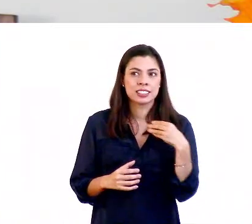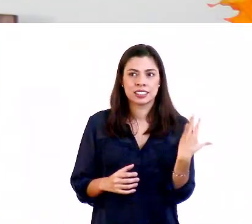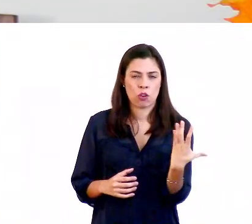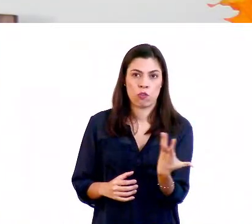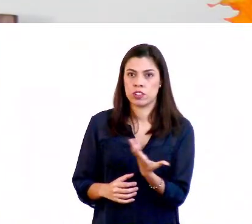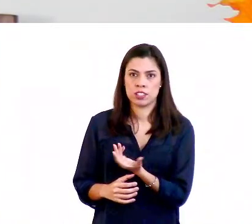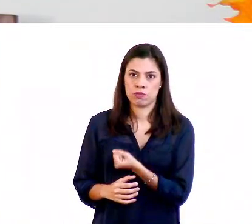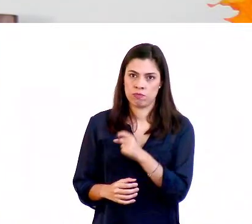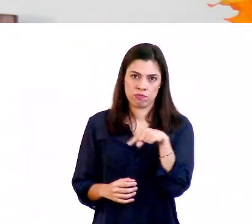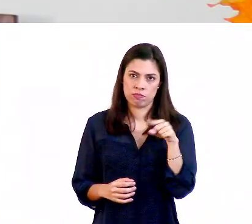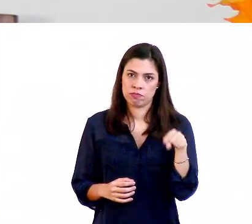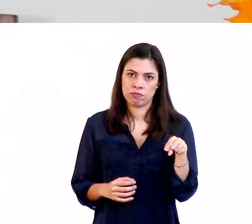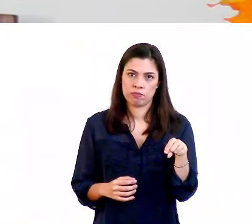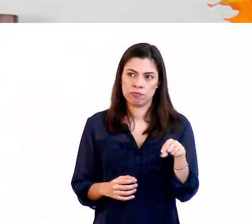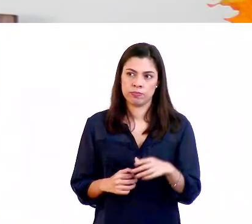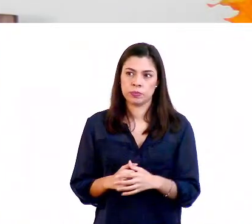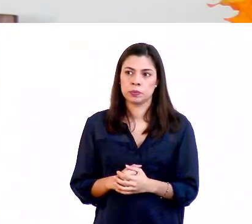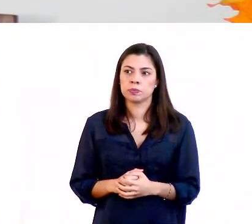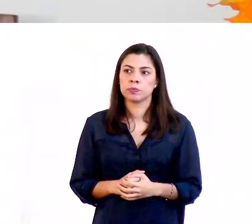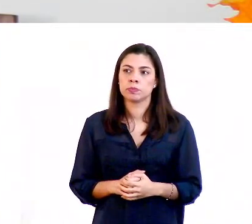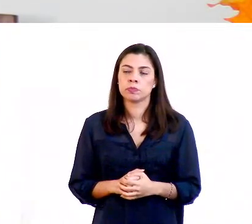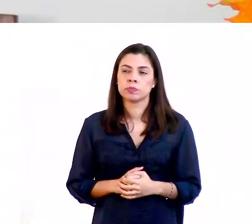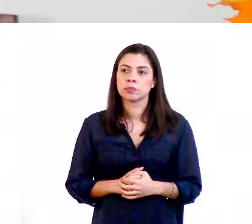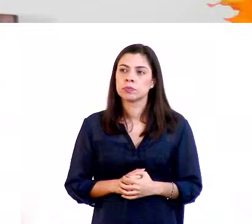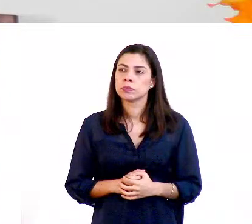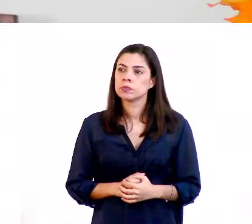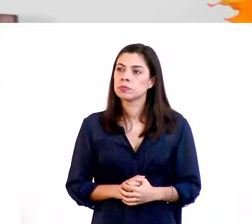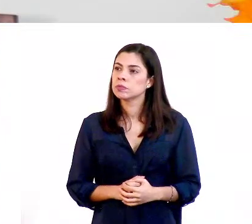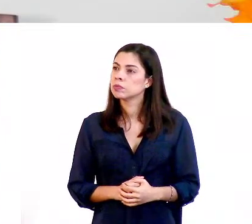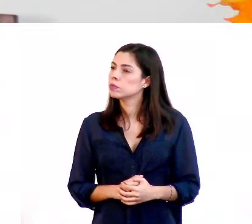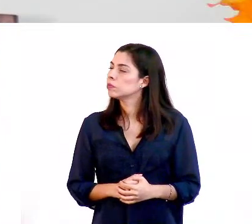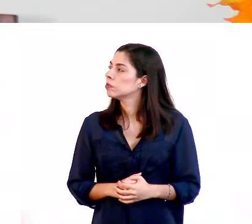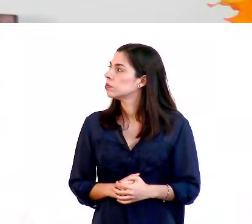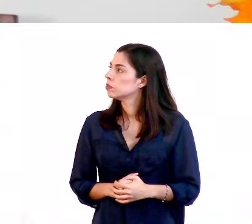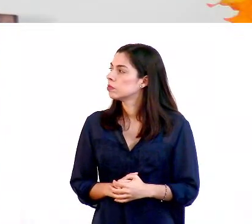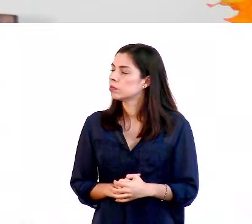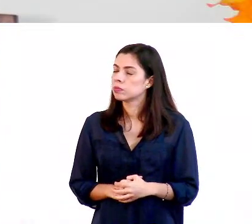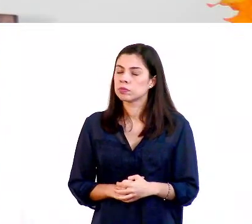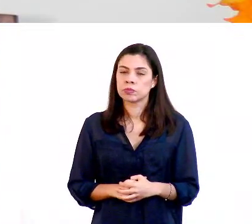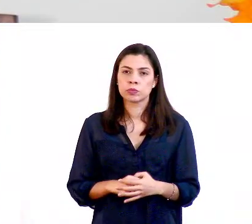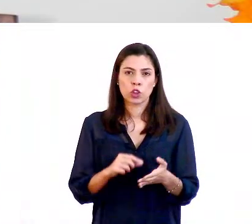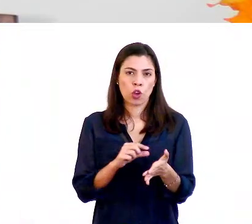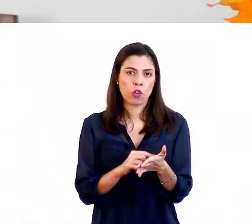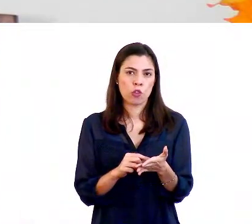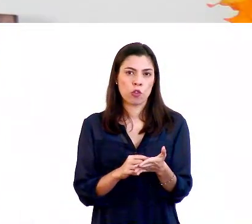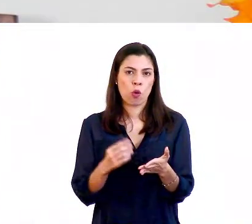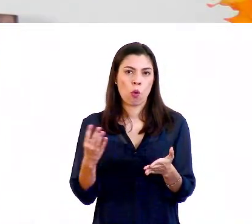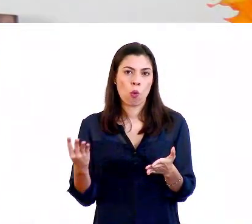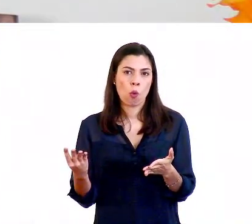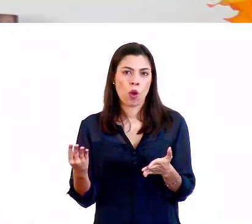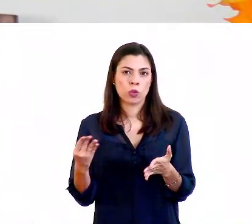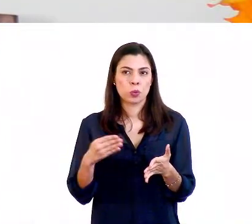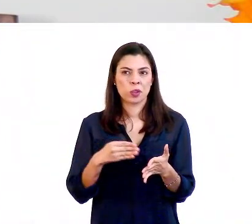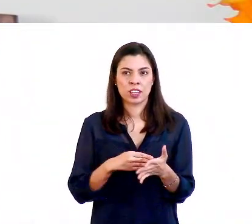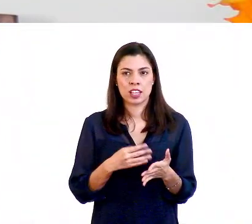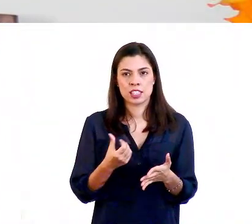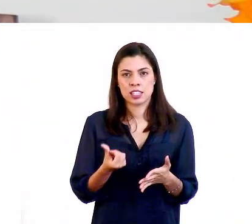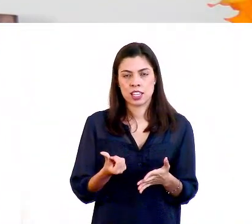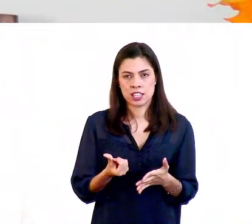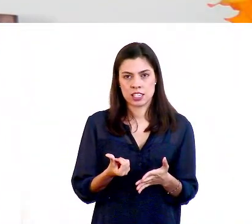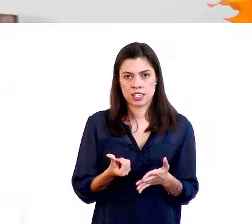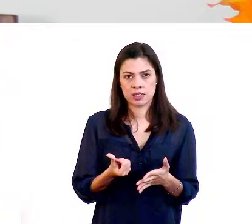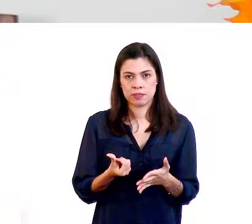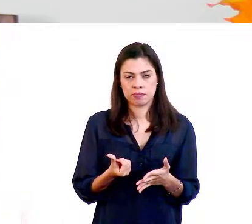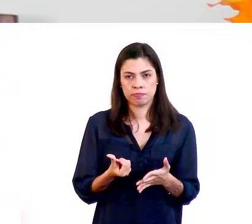alguns dizem, né, e usam essa passagem dos versículos 4, especialmente os versos 4 a 6, de perder a salvação. O